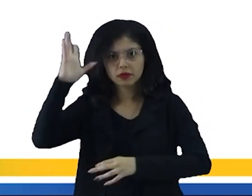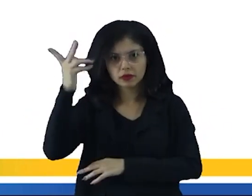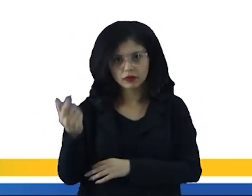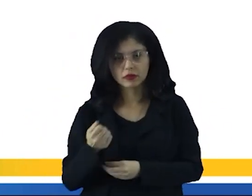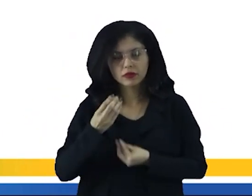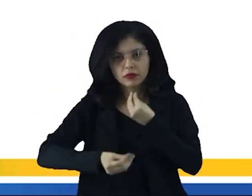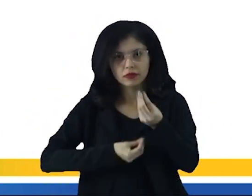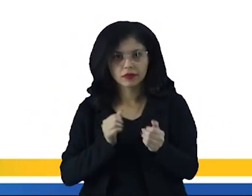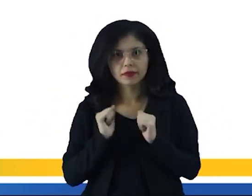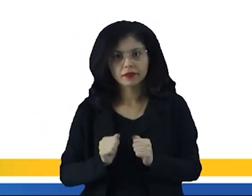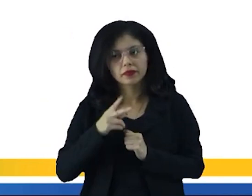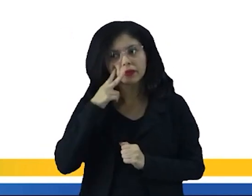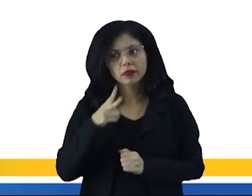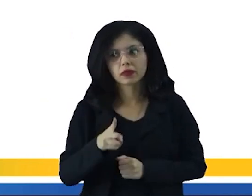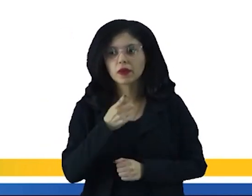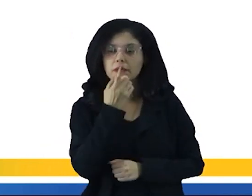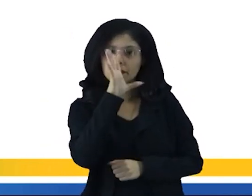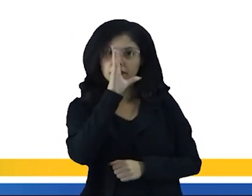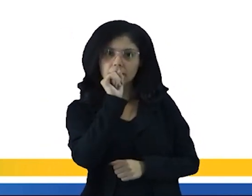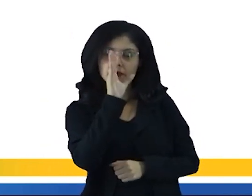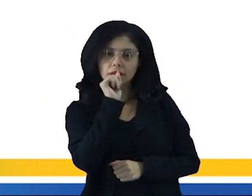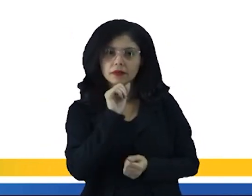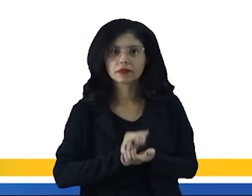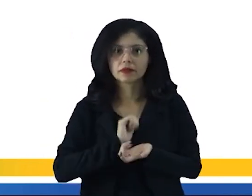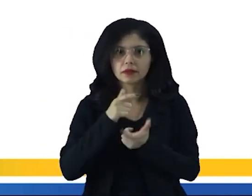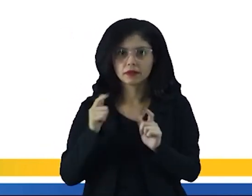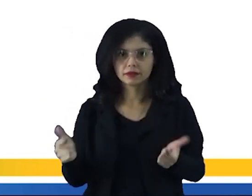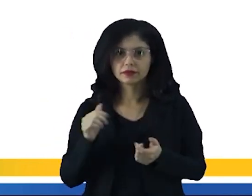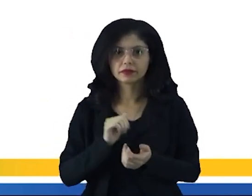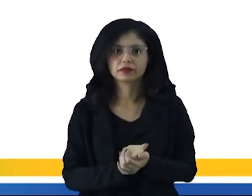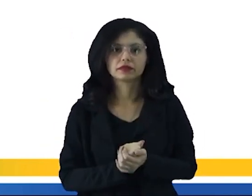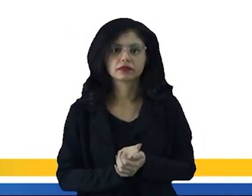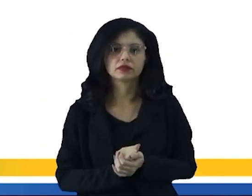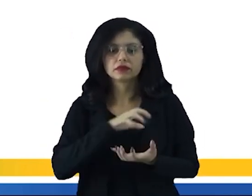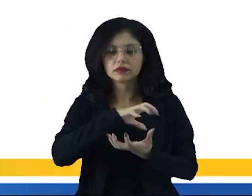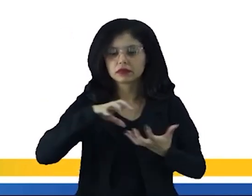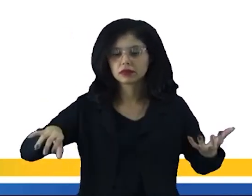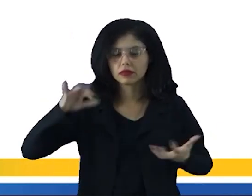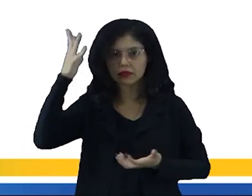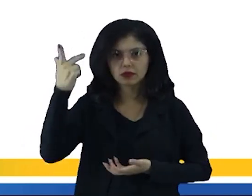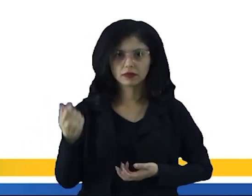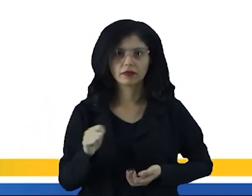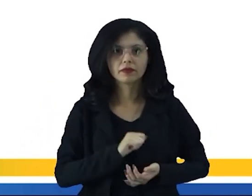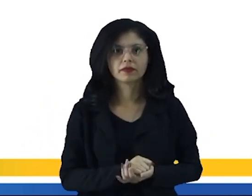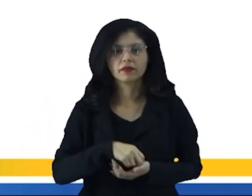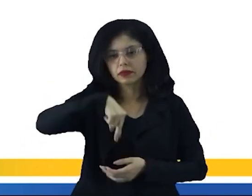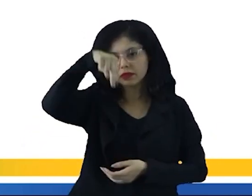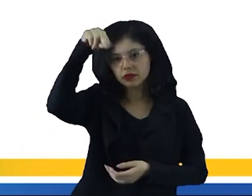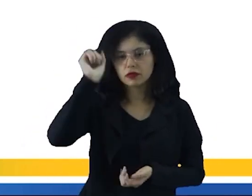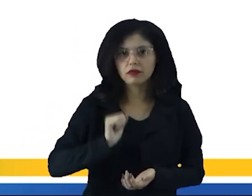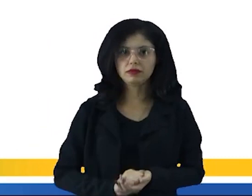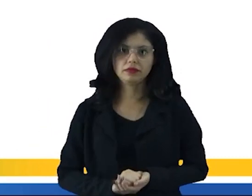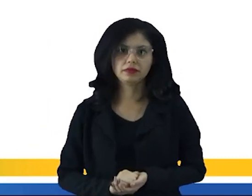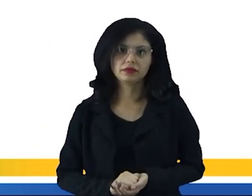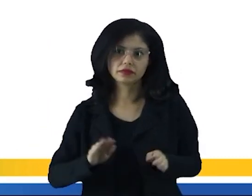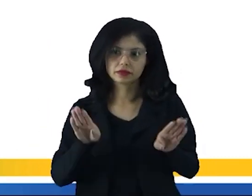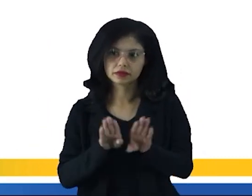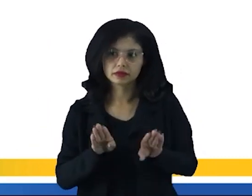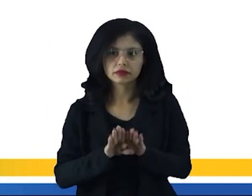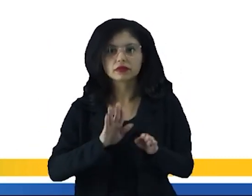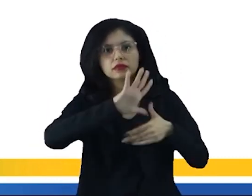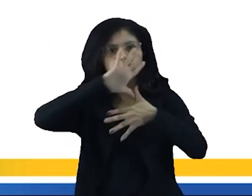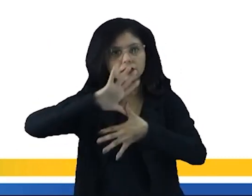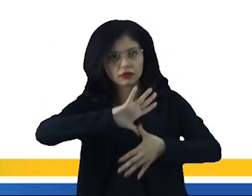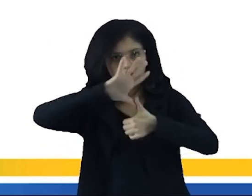você pode ver aí a mancha de laranja, tem maior predominância no continente africano, e norte da